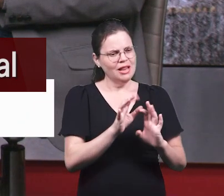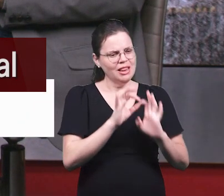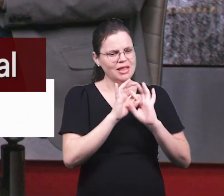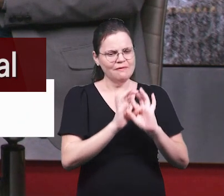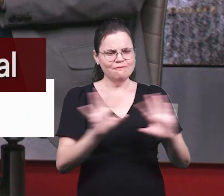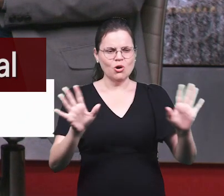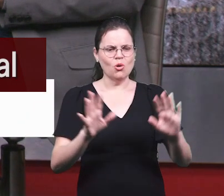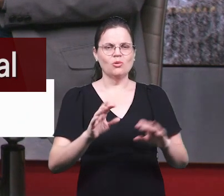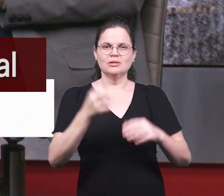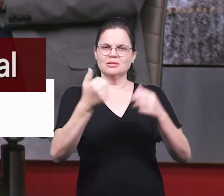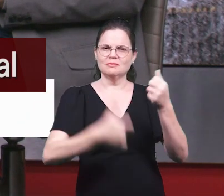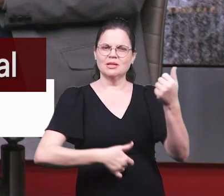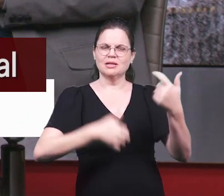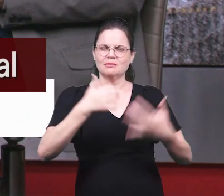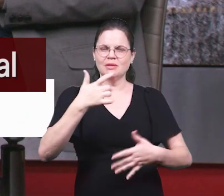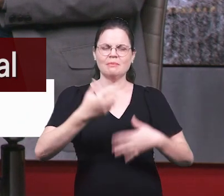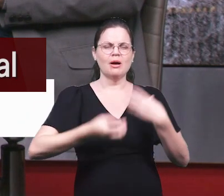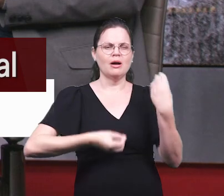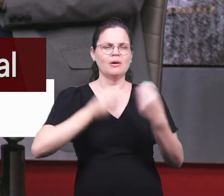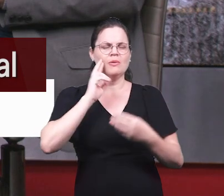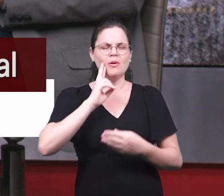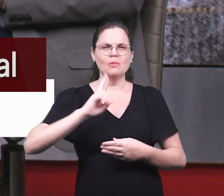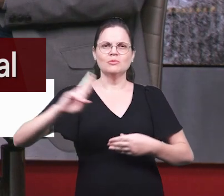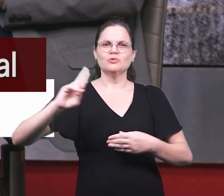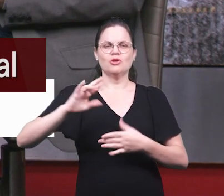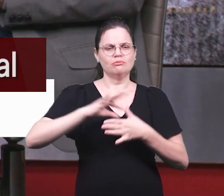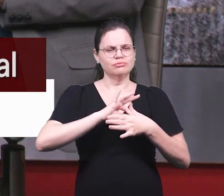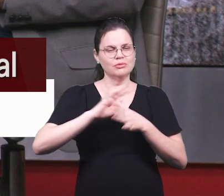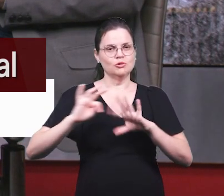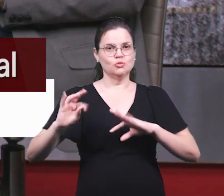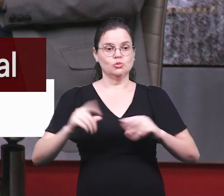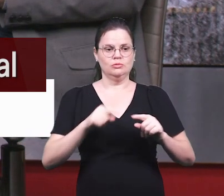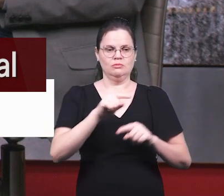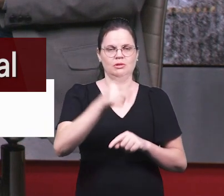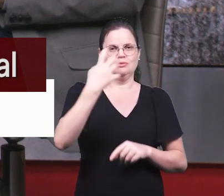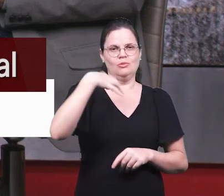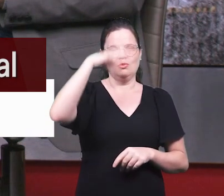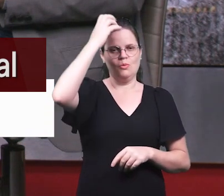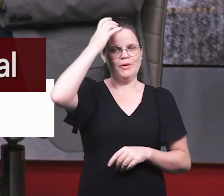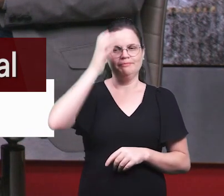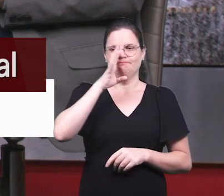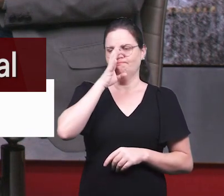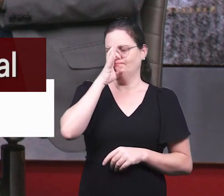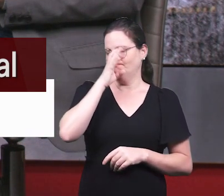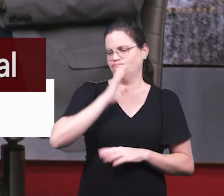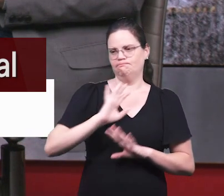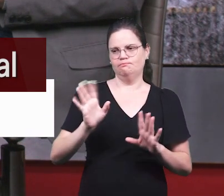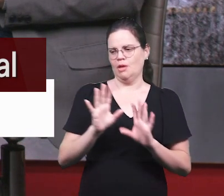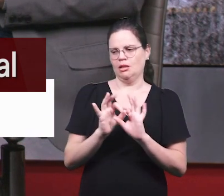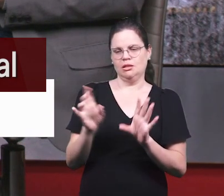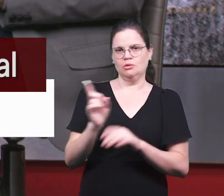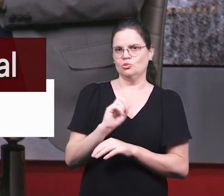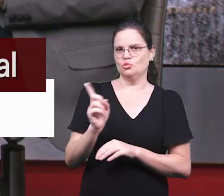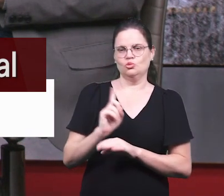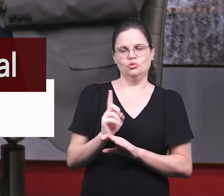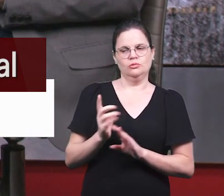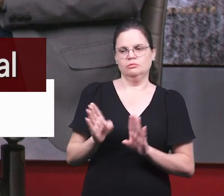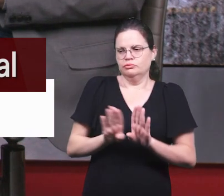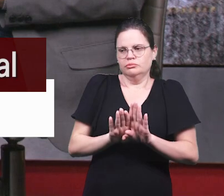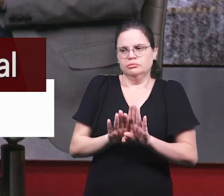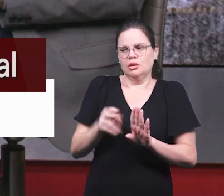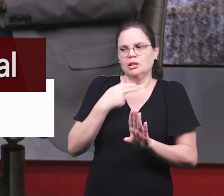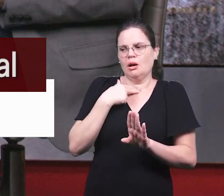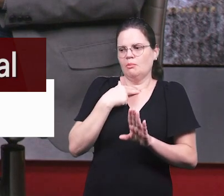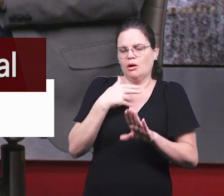forte e como o Senhor os tinha guiado até aquele momento, mas ainda assim Edom não permitiu a passagem do povo de